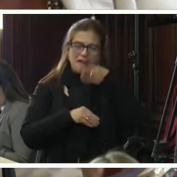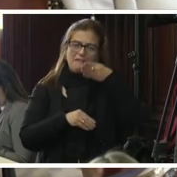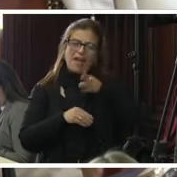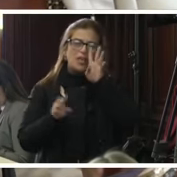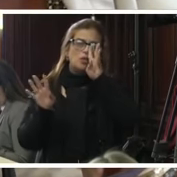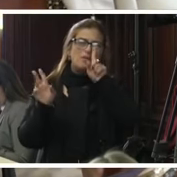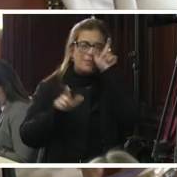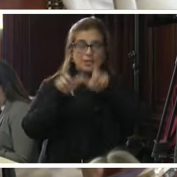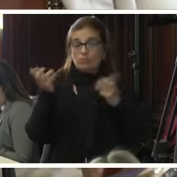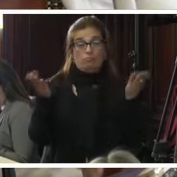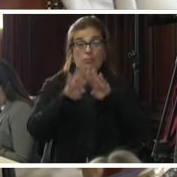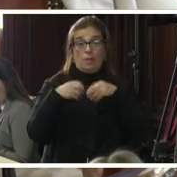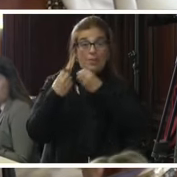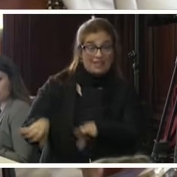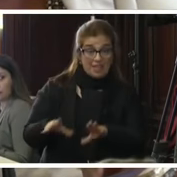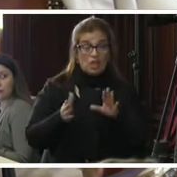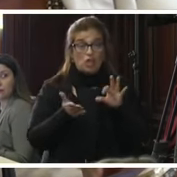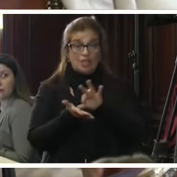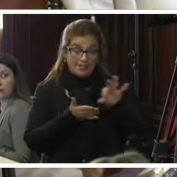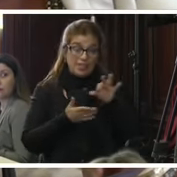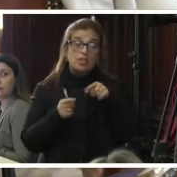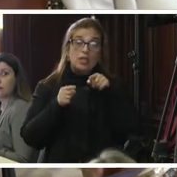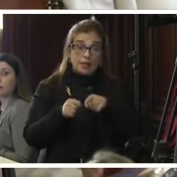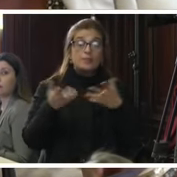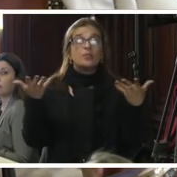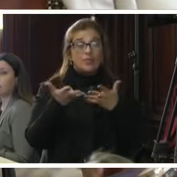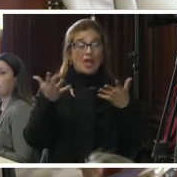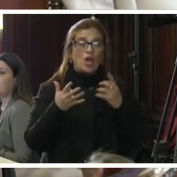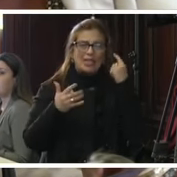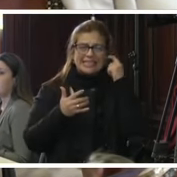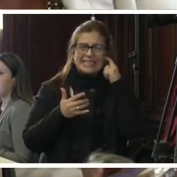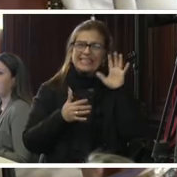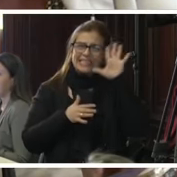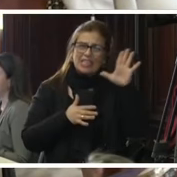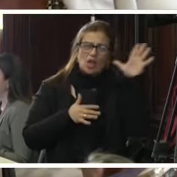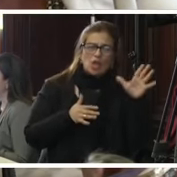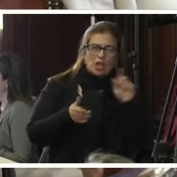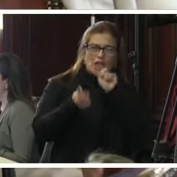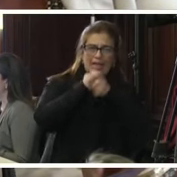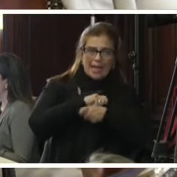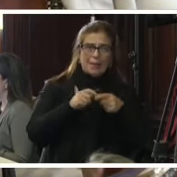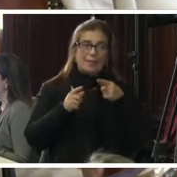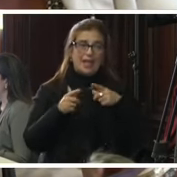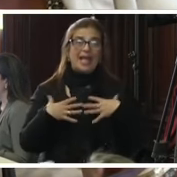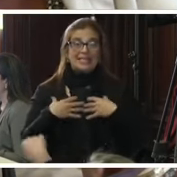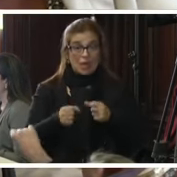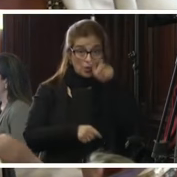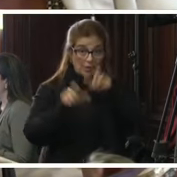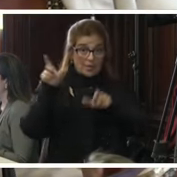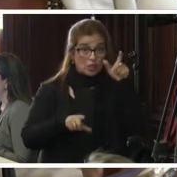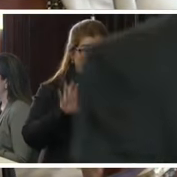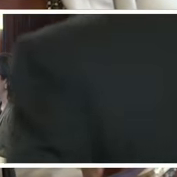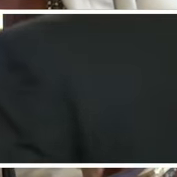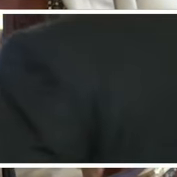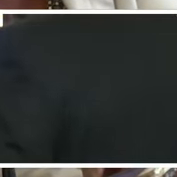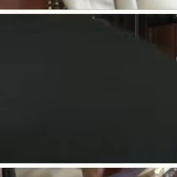mês. A mesma rotina de medo e terror psicológico que atinge profissionais de saúde e pacientes atinge